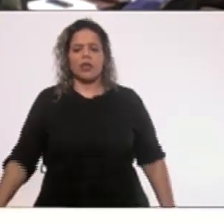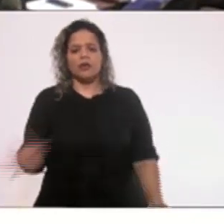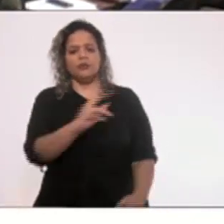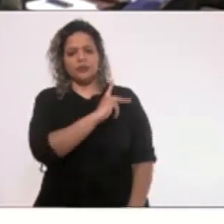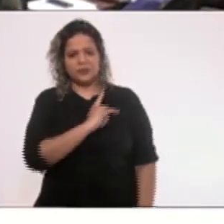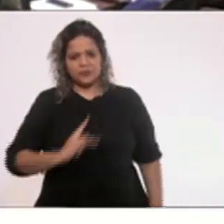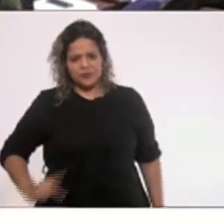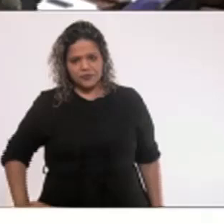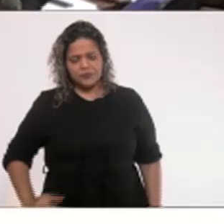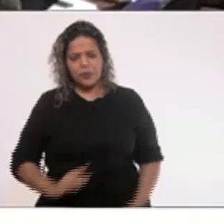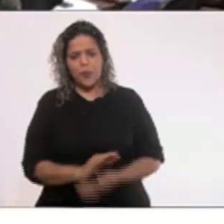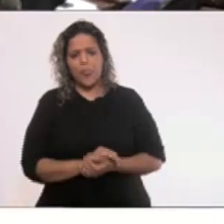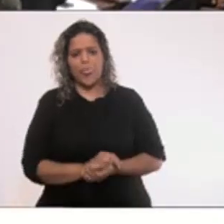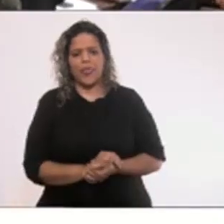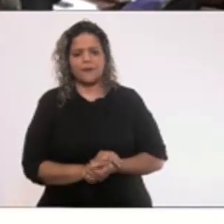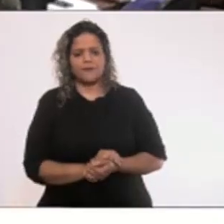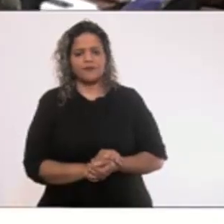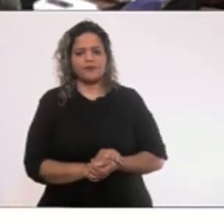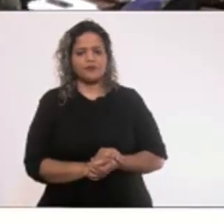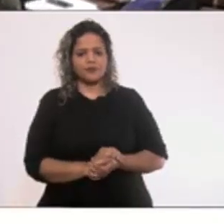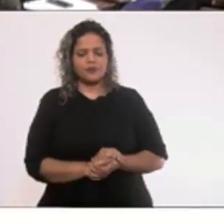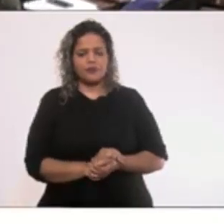Presidência.